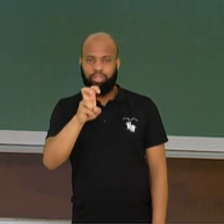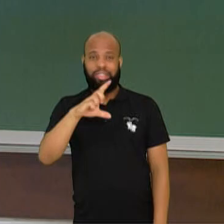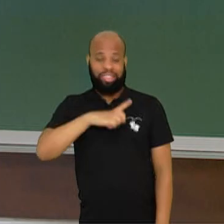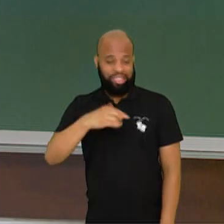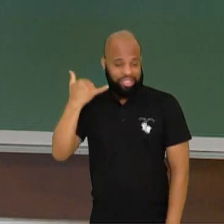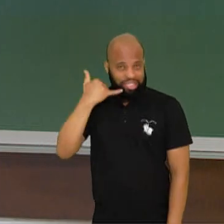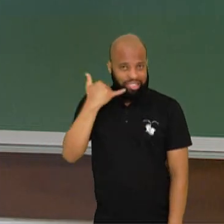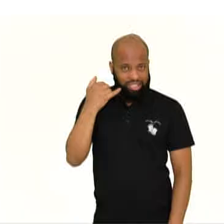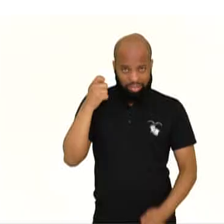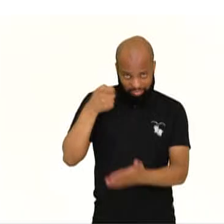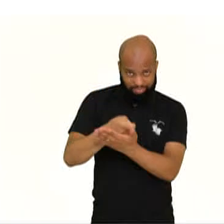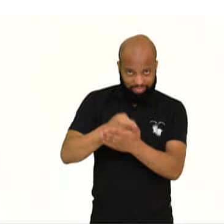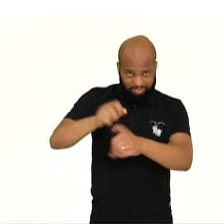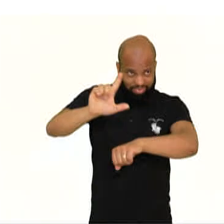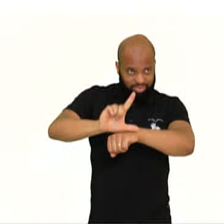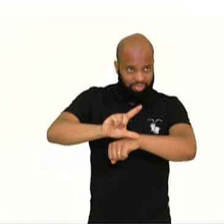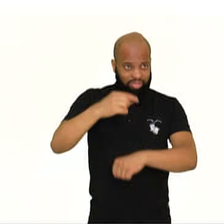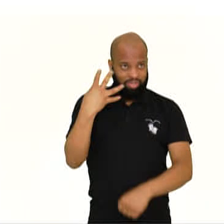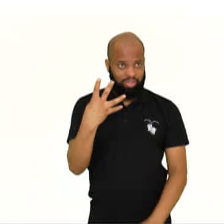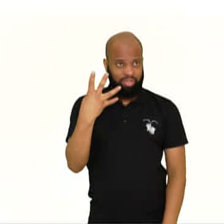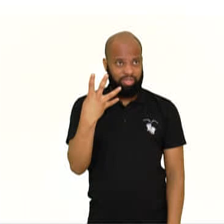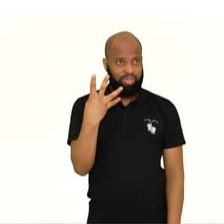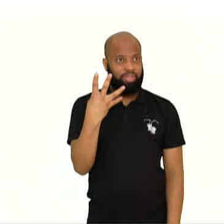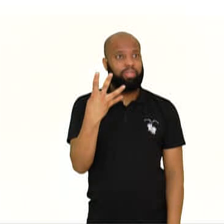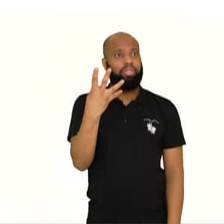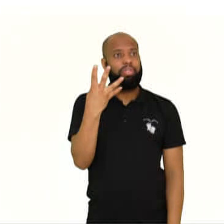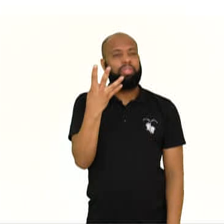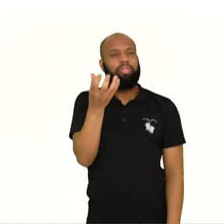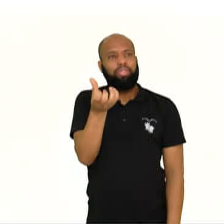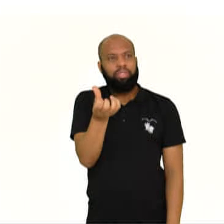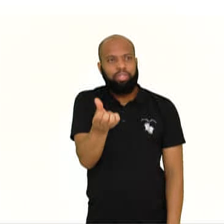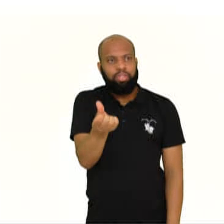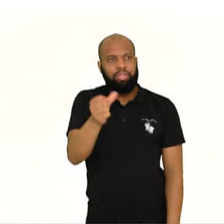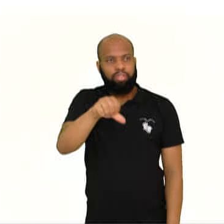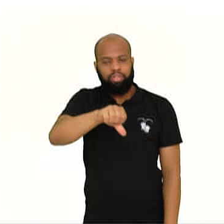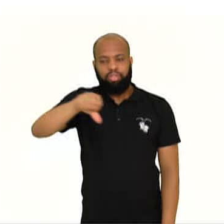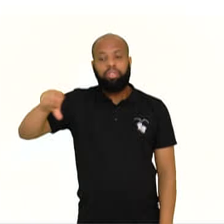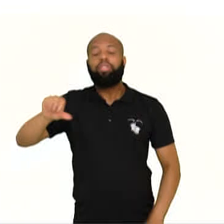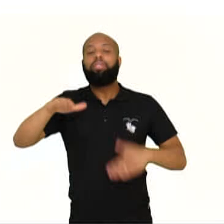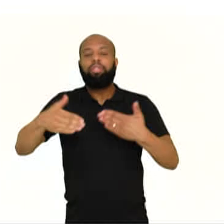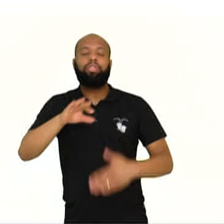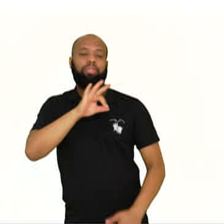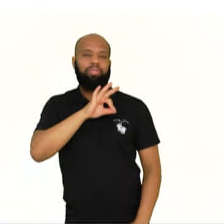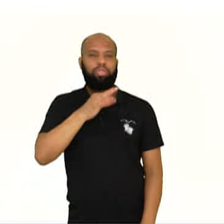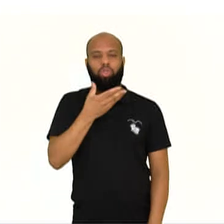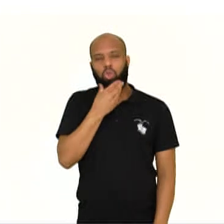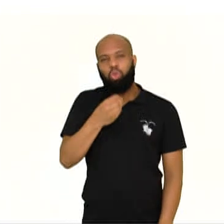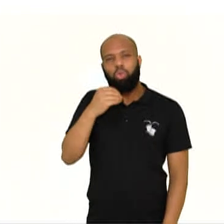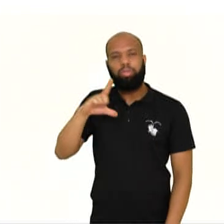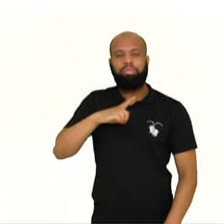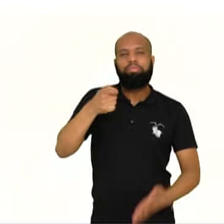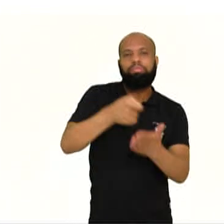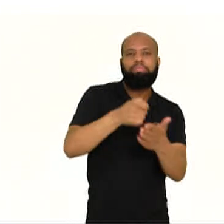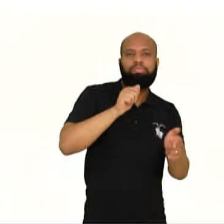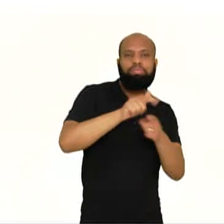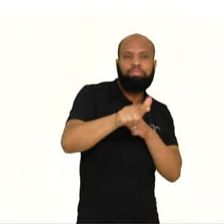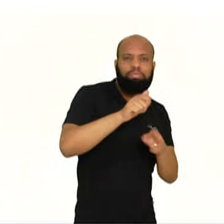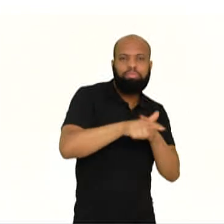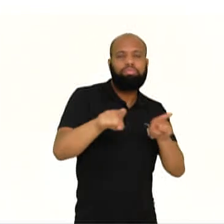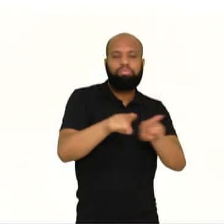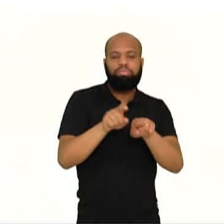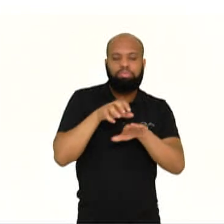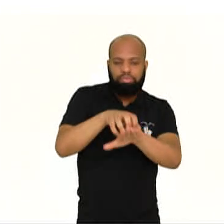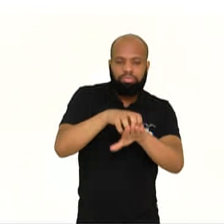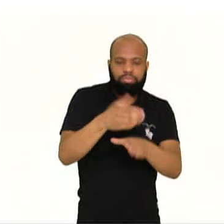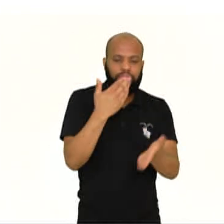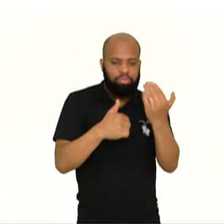R$ 4.699, considerando que Zé precisa pagar o seu aluguel, o transporte, a alimentação da família,